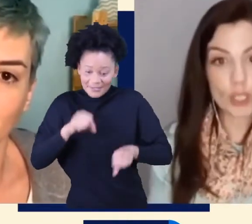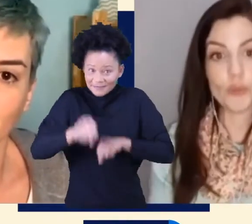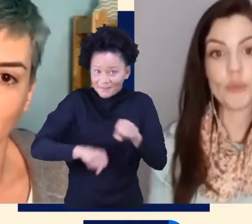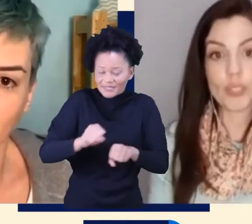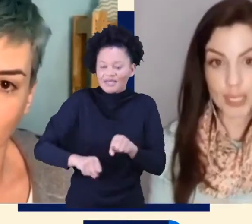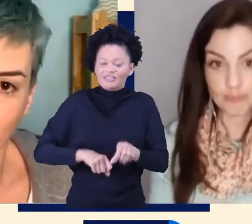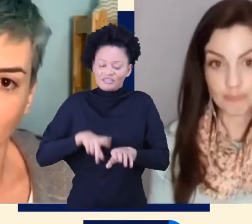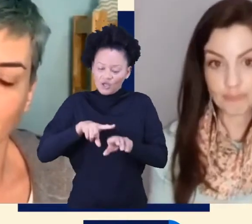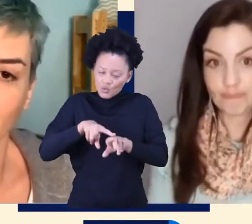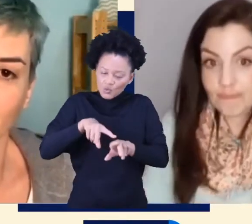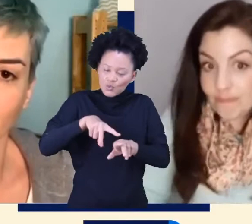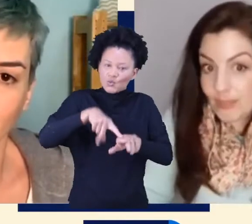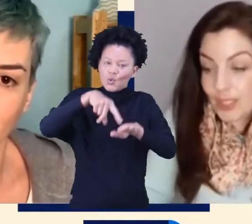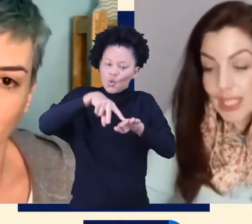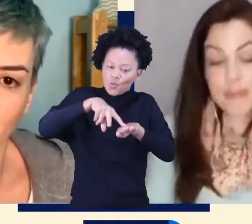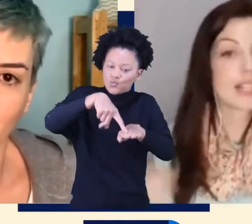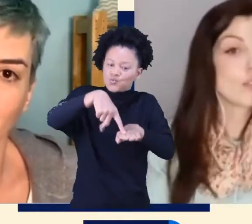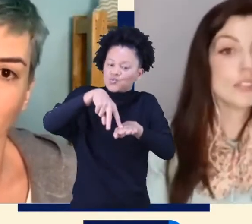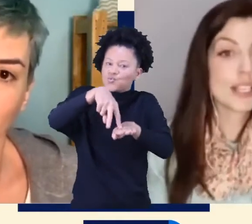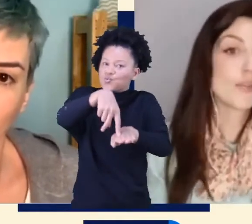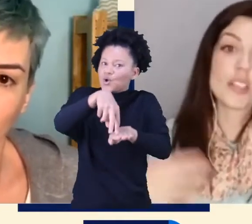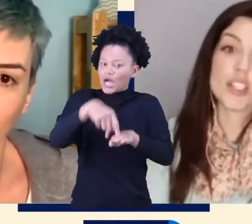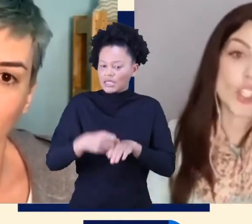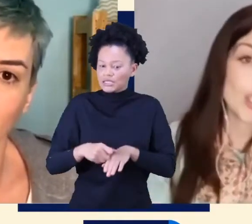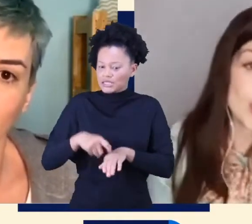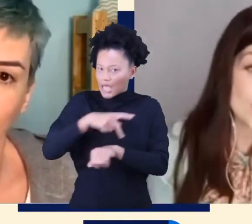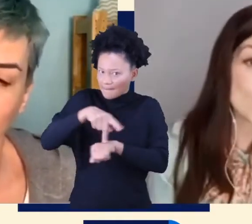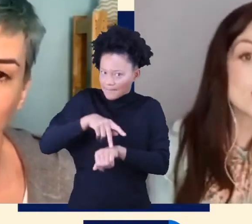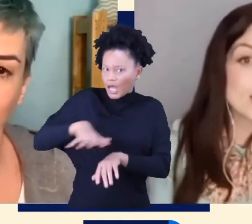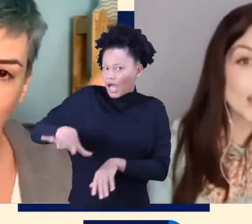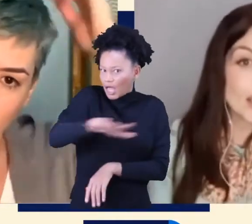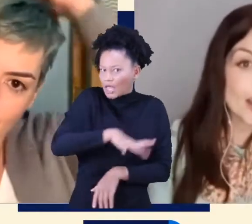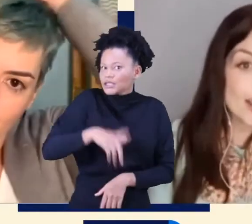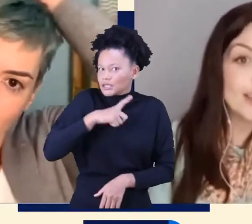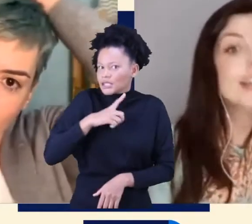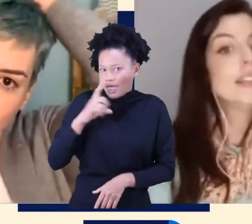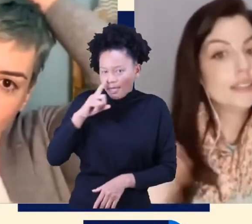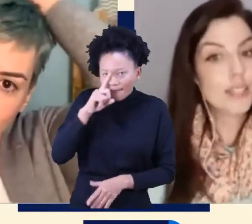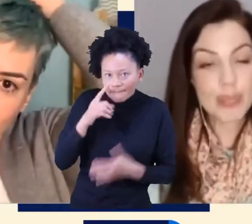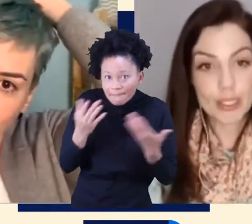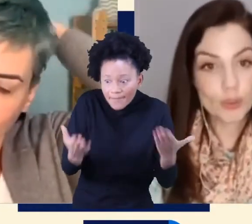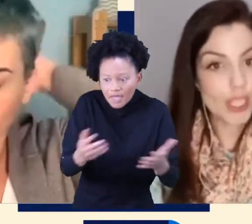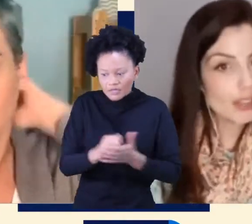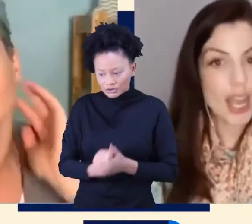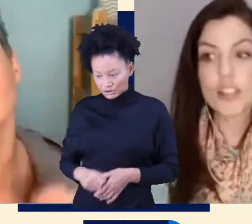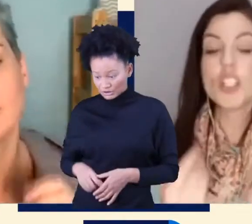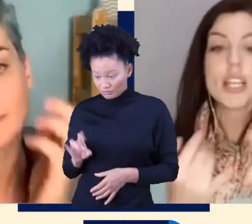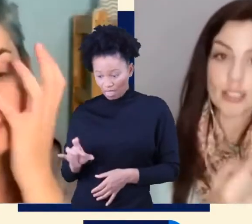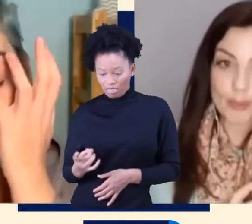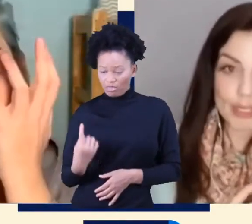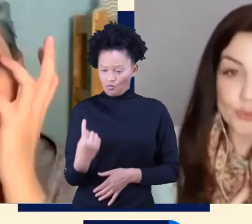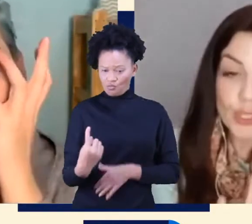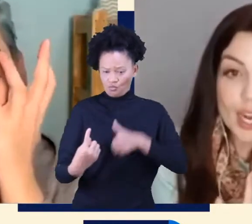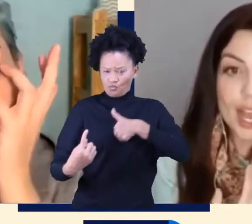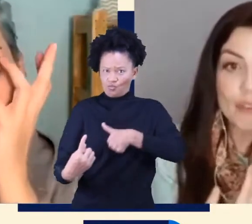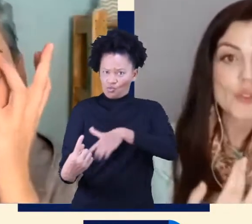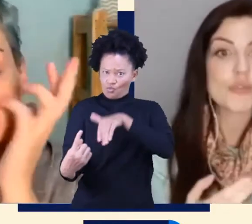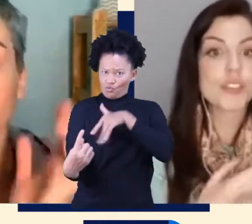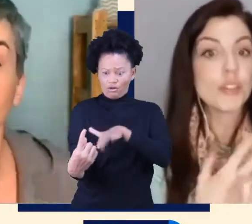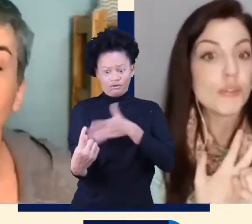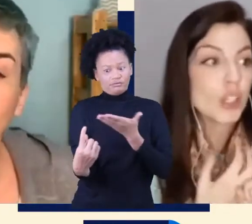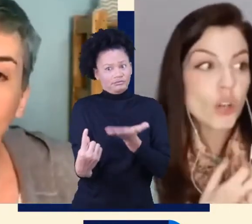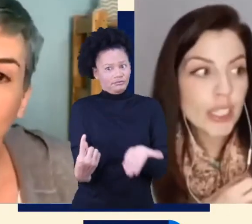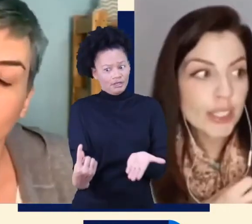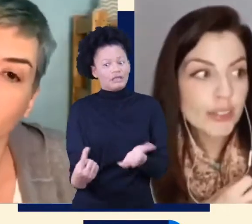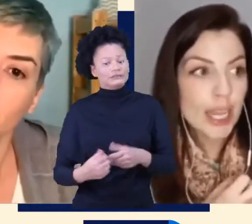tem perigo, não tem? Na praça acontece, você deixa a criança sozinha, dependendo da idade, ela tá mais vulnerável. Se